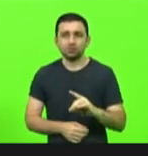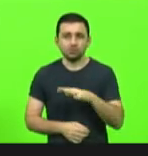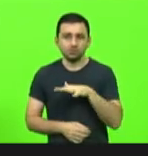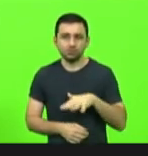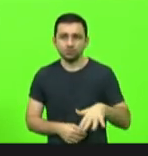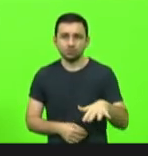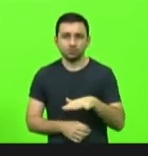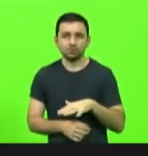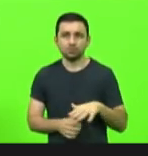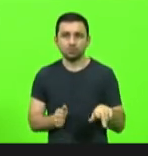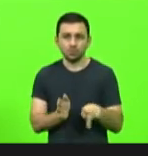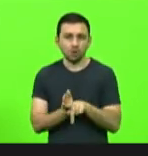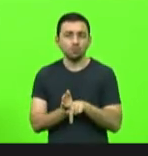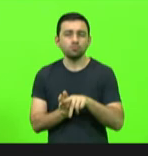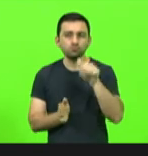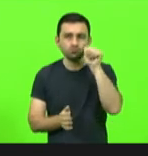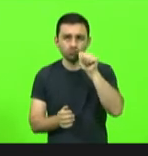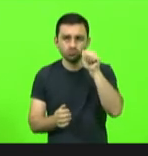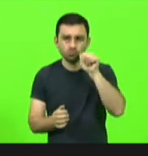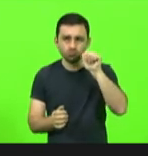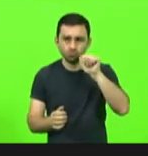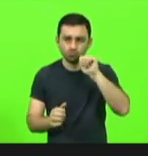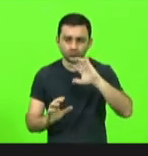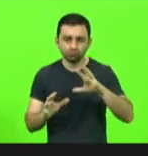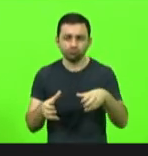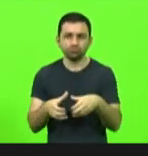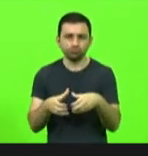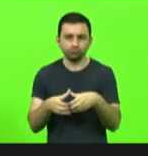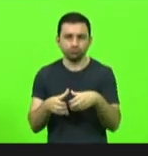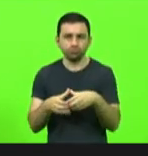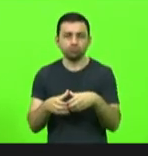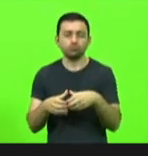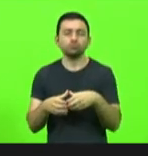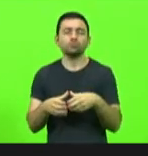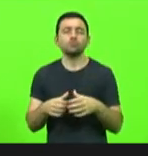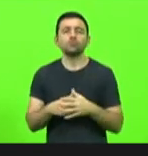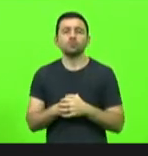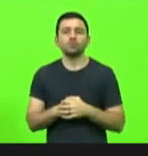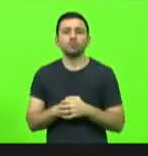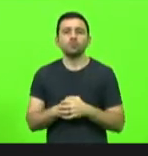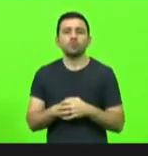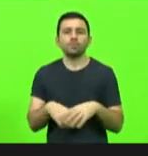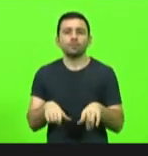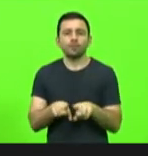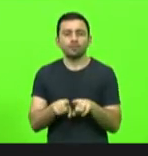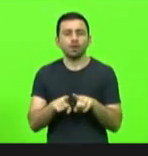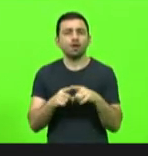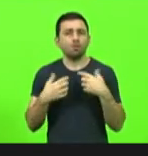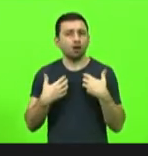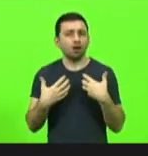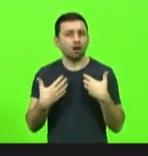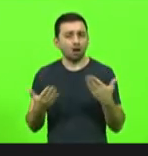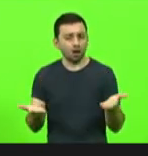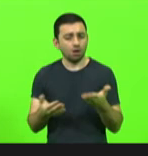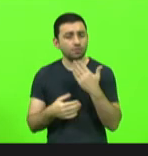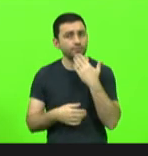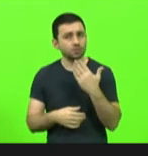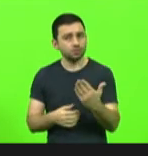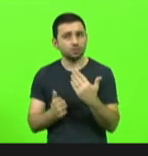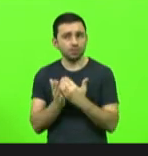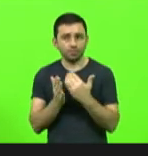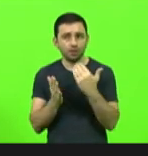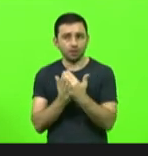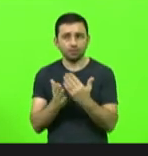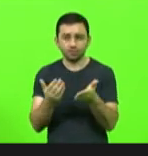coordenação da bancada feminina e quero estender esse pedido aos